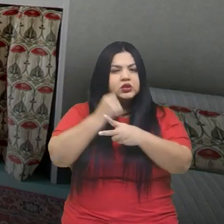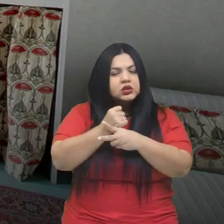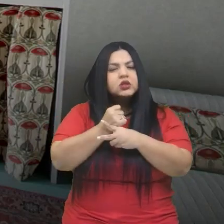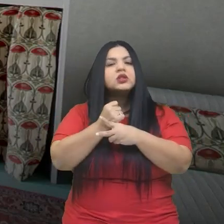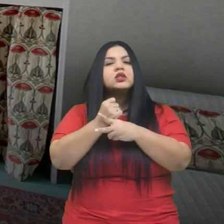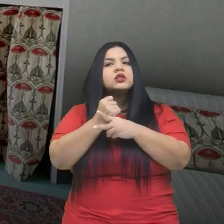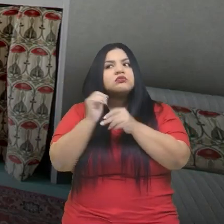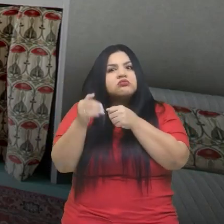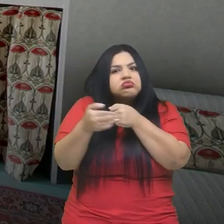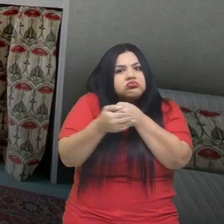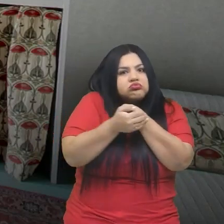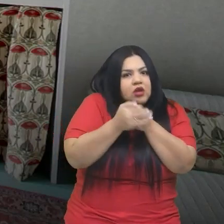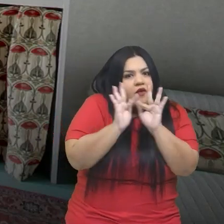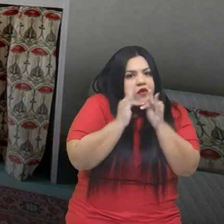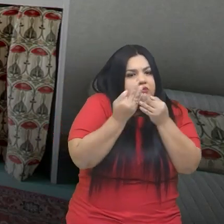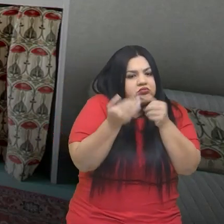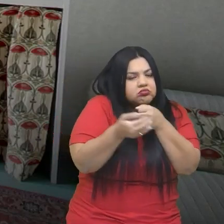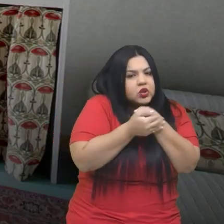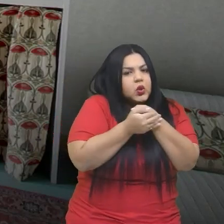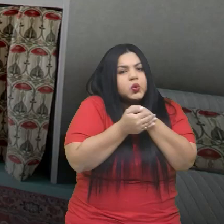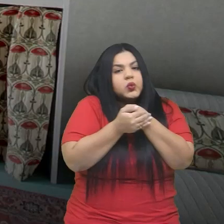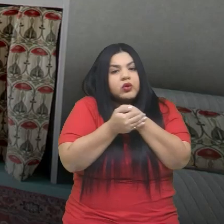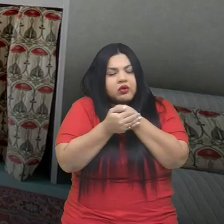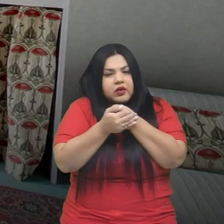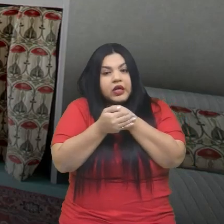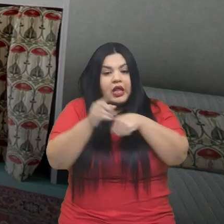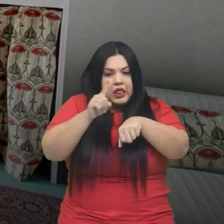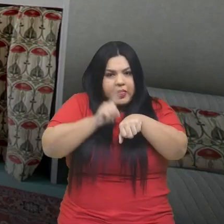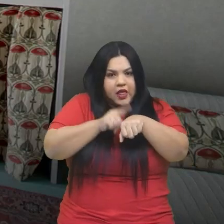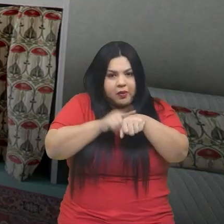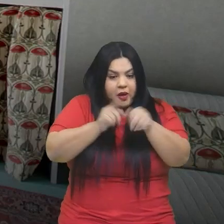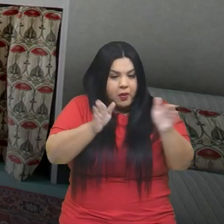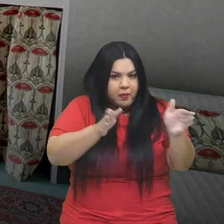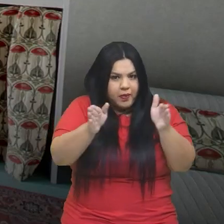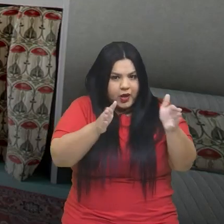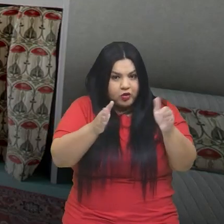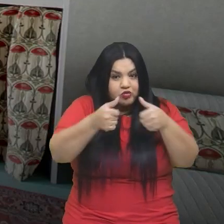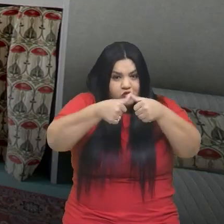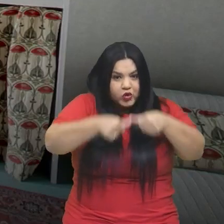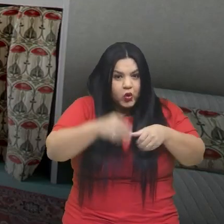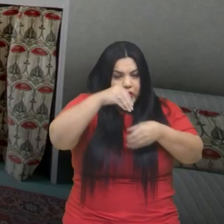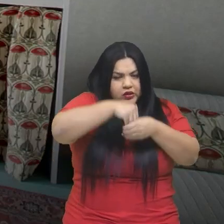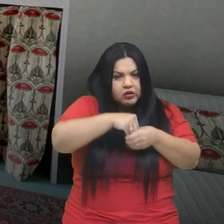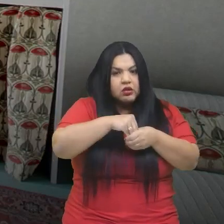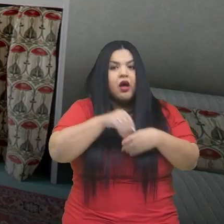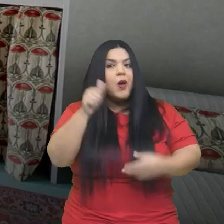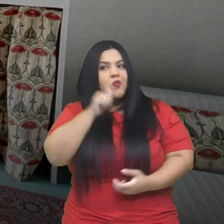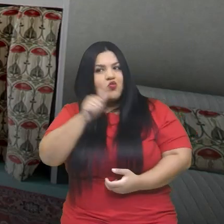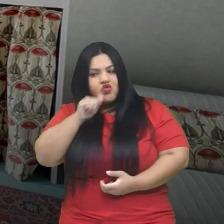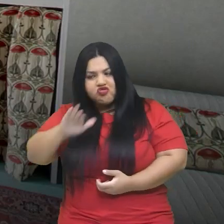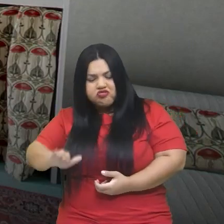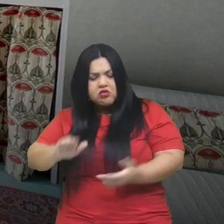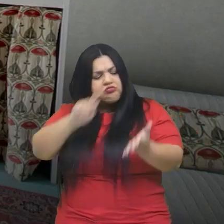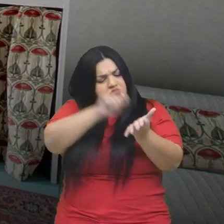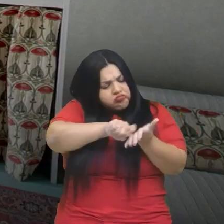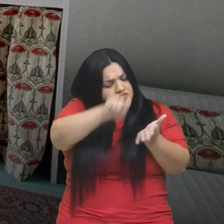seu diário, e o que é curioso é que durante o momento em que ela esteve aí, ela escreveu o seu diário, olha só que interessante, e